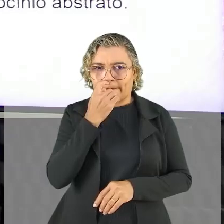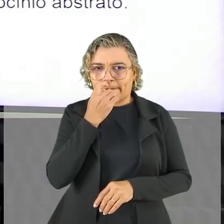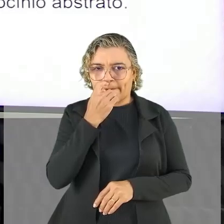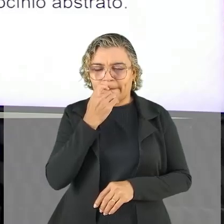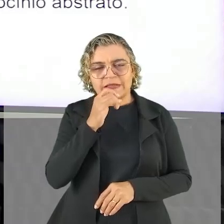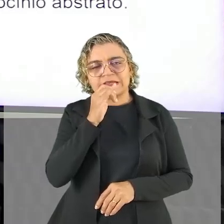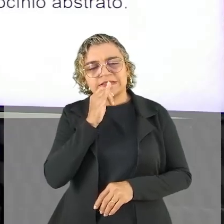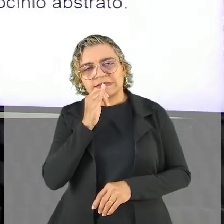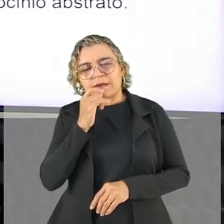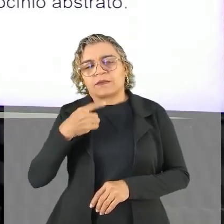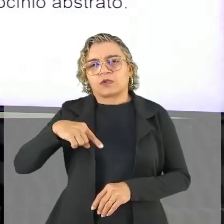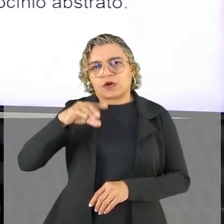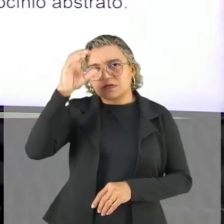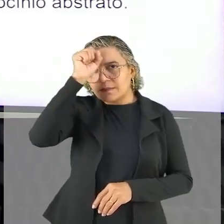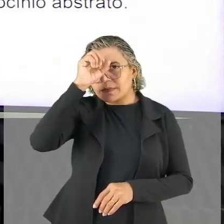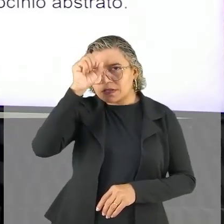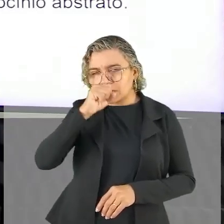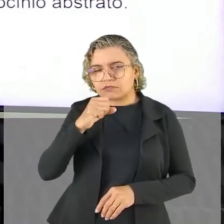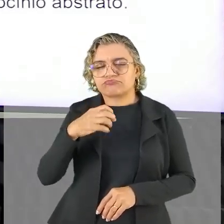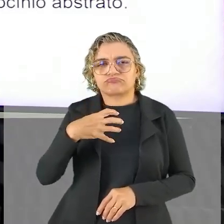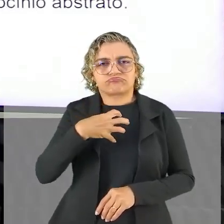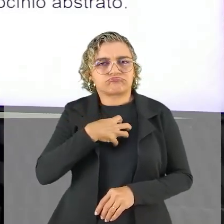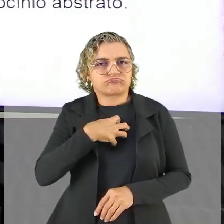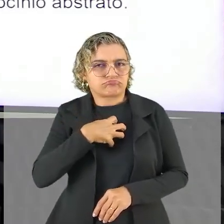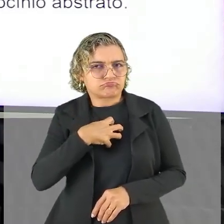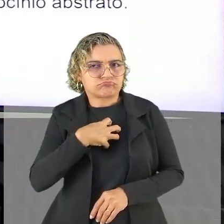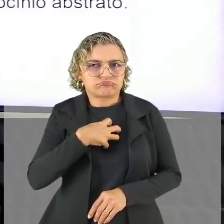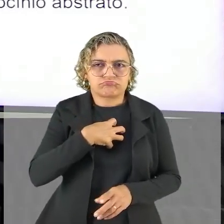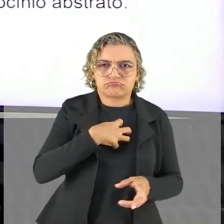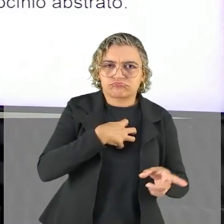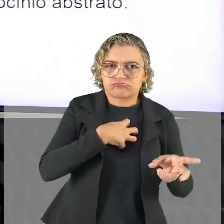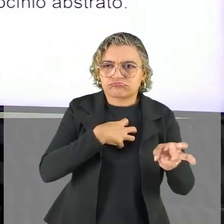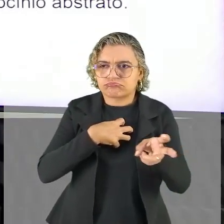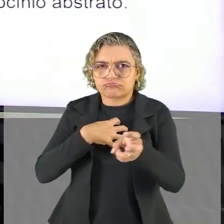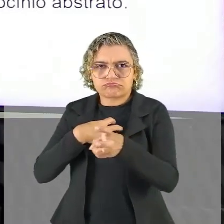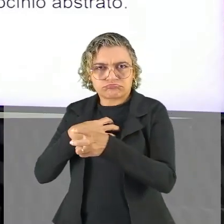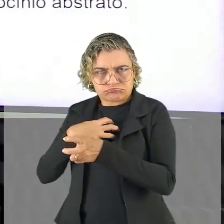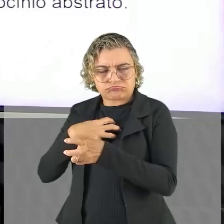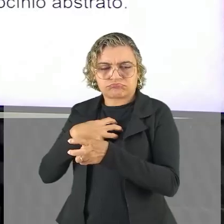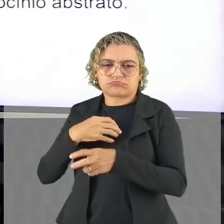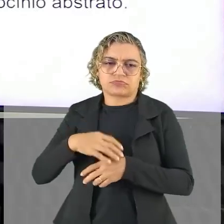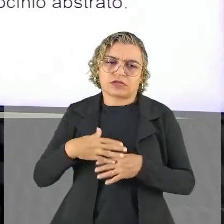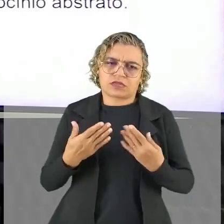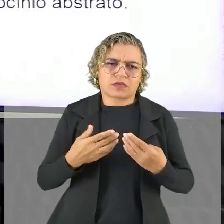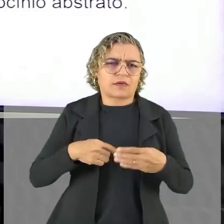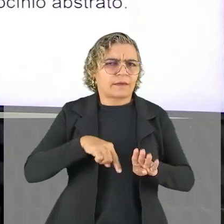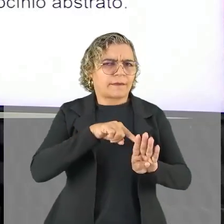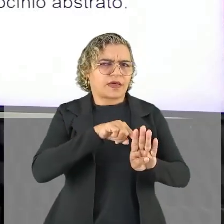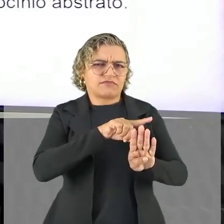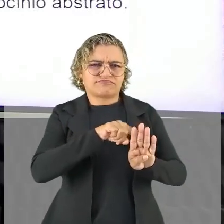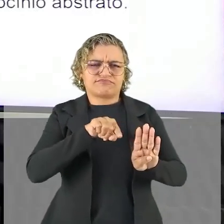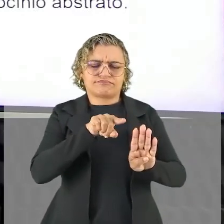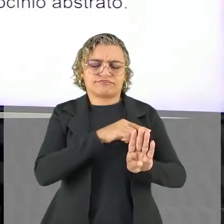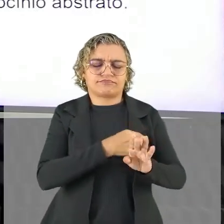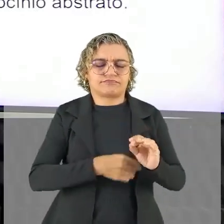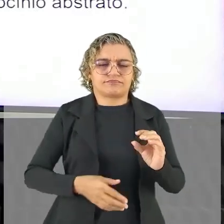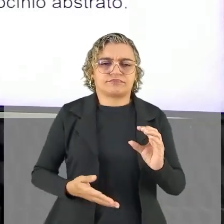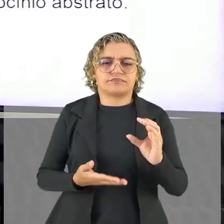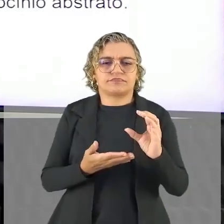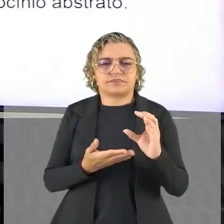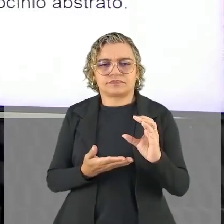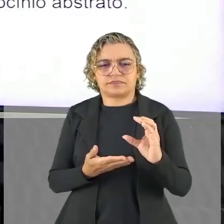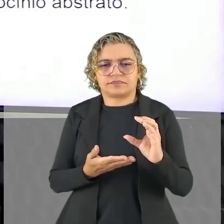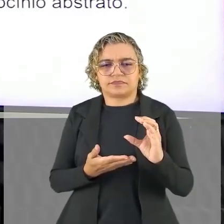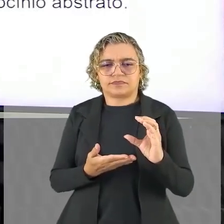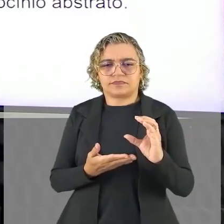que a gente consegue aprender através dos nossos sentidos. Então, a gente consegue também descartar aqui de cara essa letra B. Letra C. O estudo